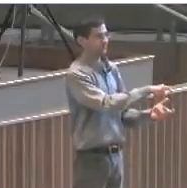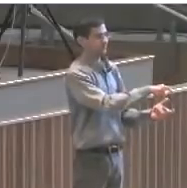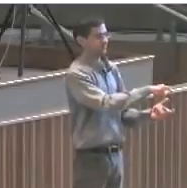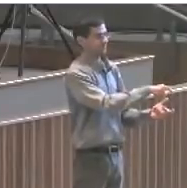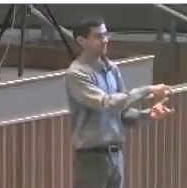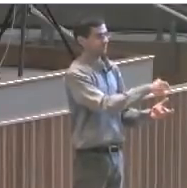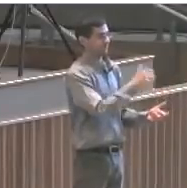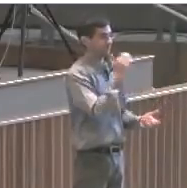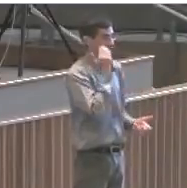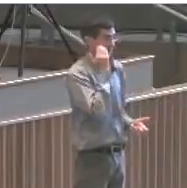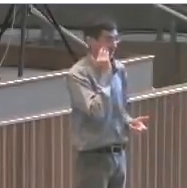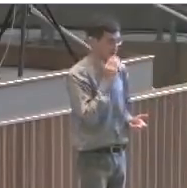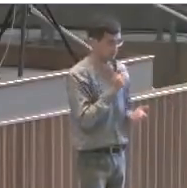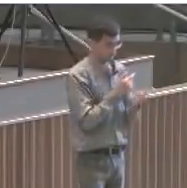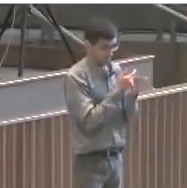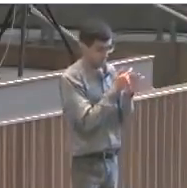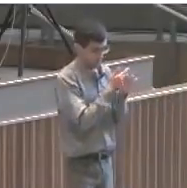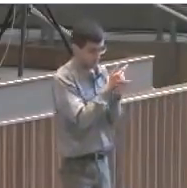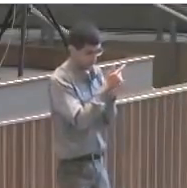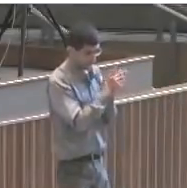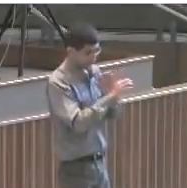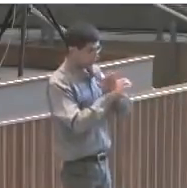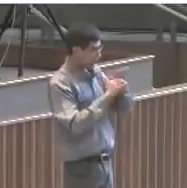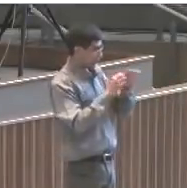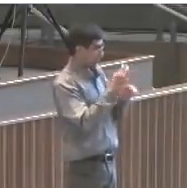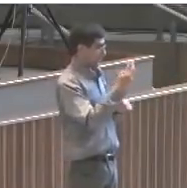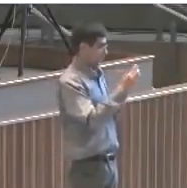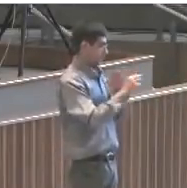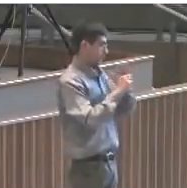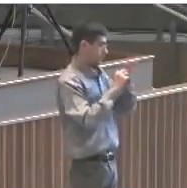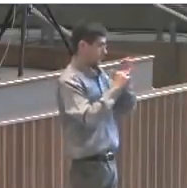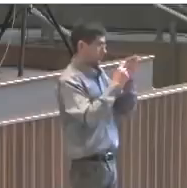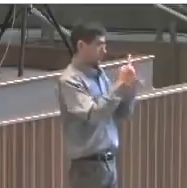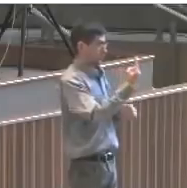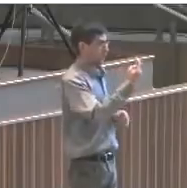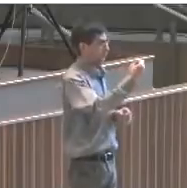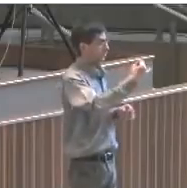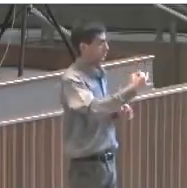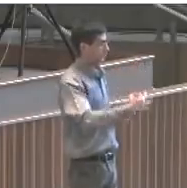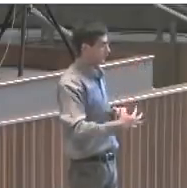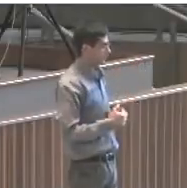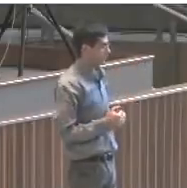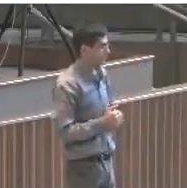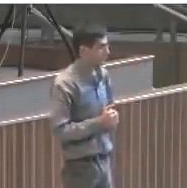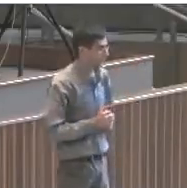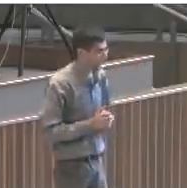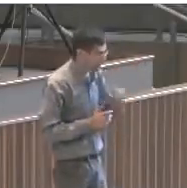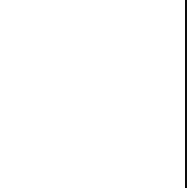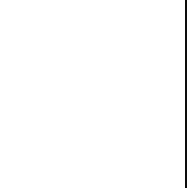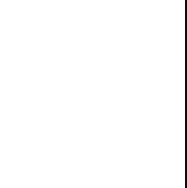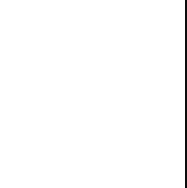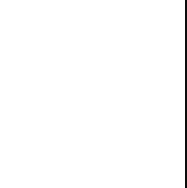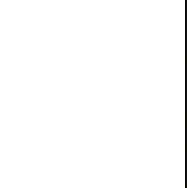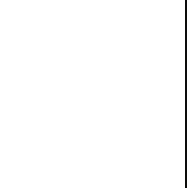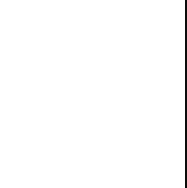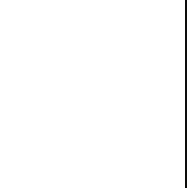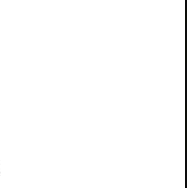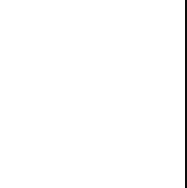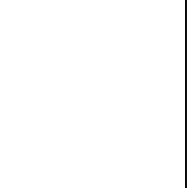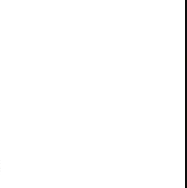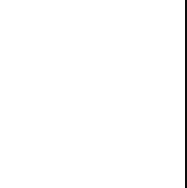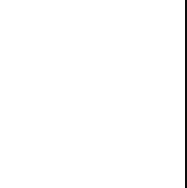chega a dizer na parte b do verso um do capítulo 3 foi isso mesmo que deus disse